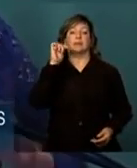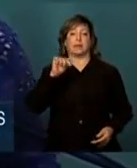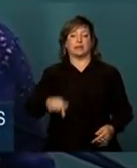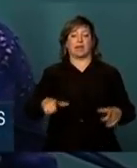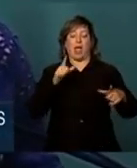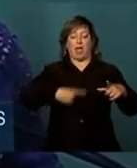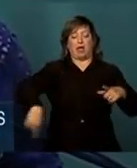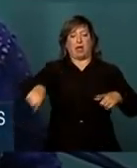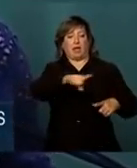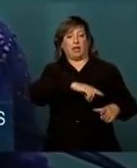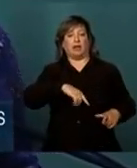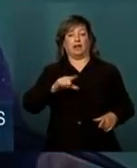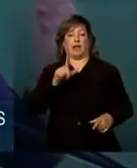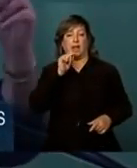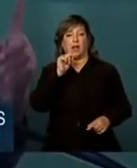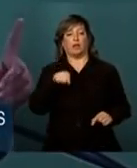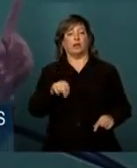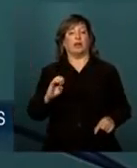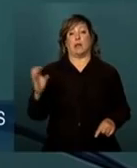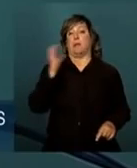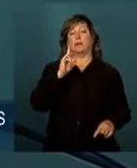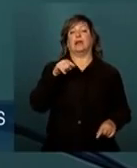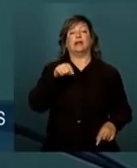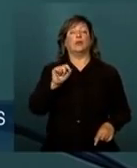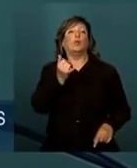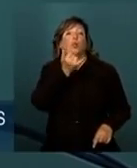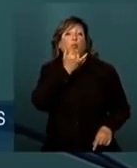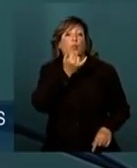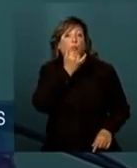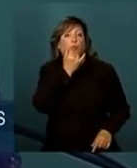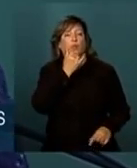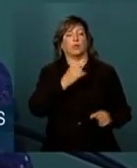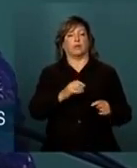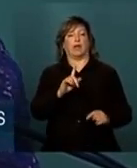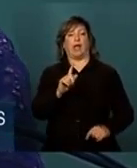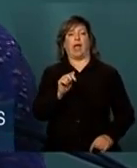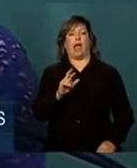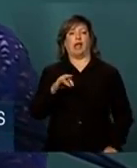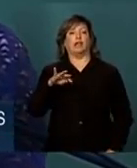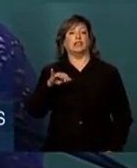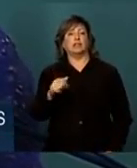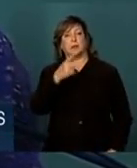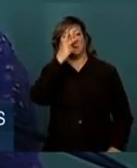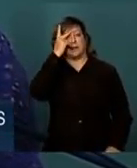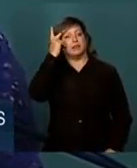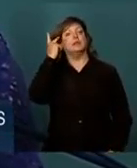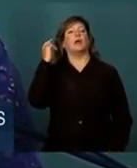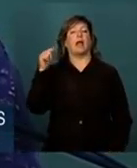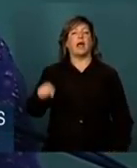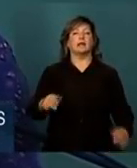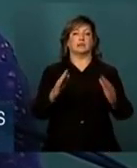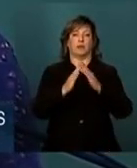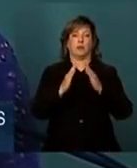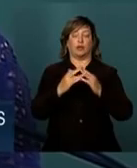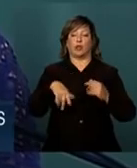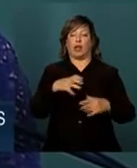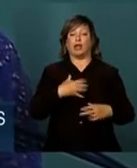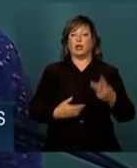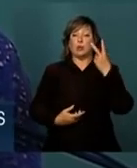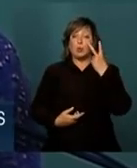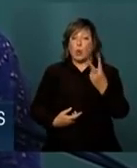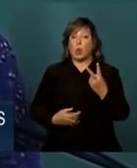é nada emergencial. Cisterna é uma garantia para o morador. E queremos dois tipos de